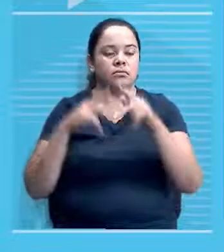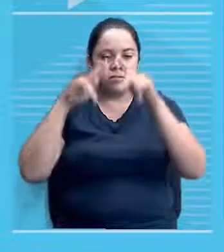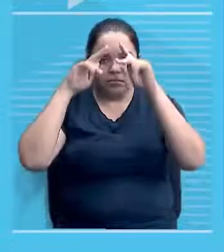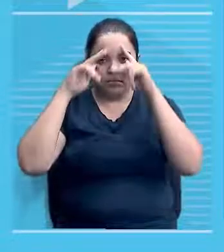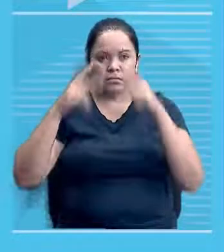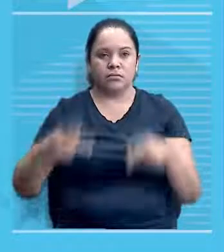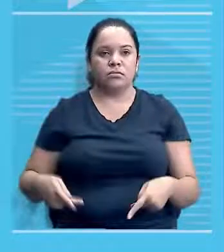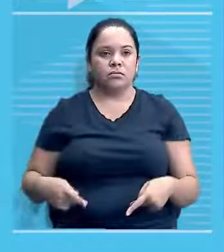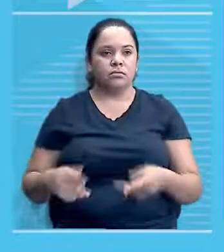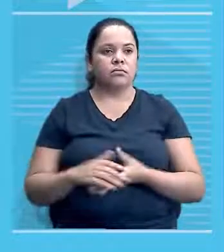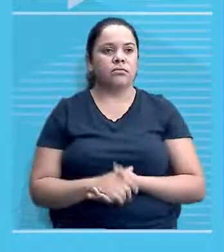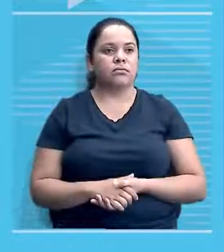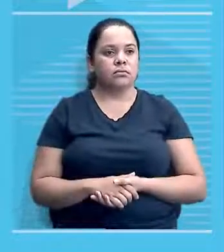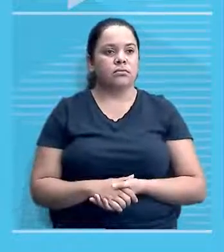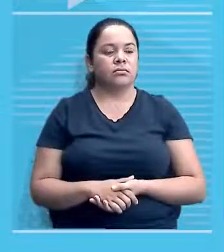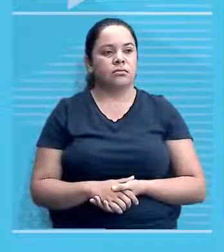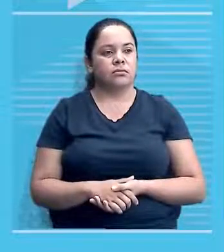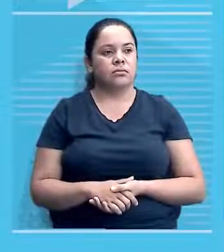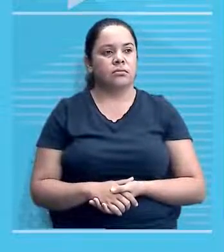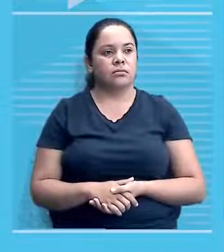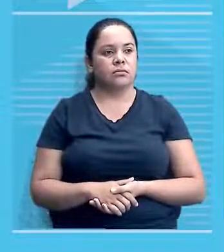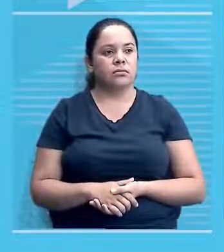no mundo das Comunicações